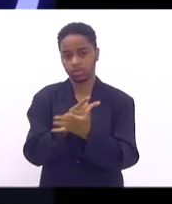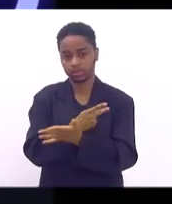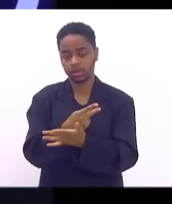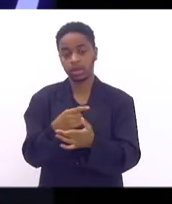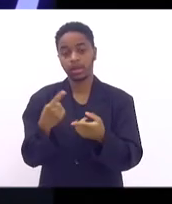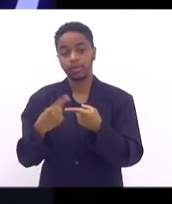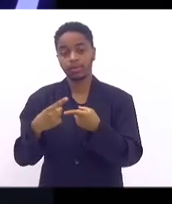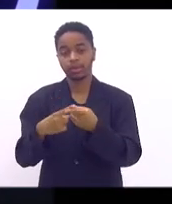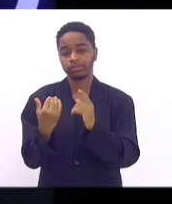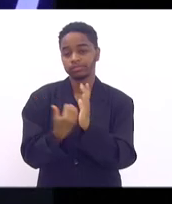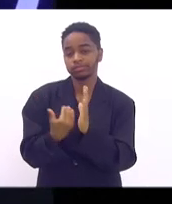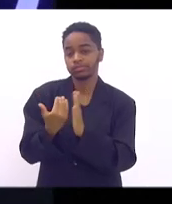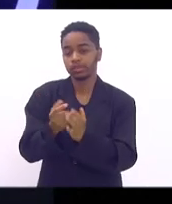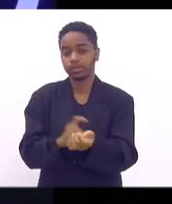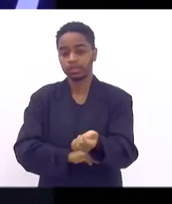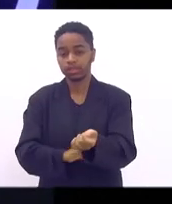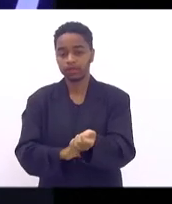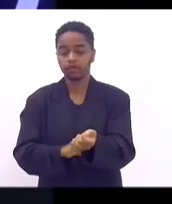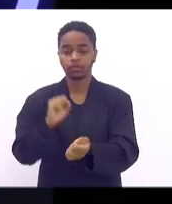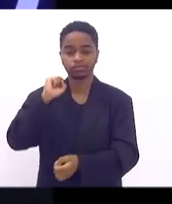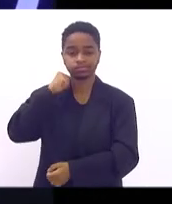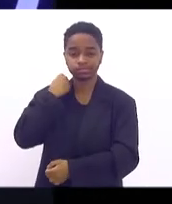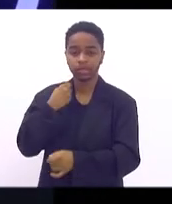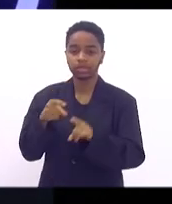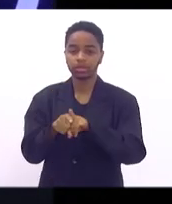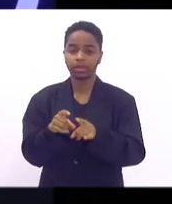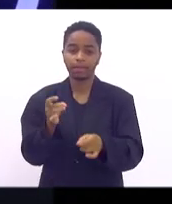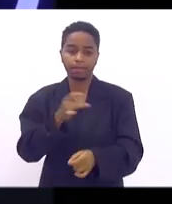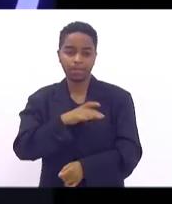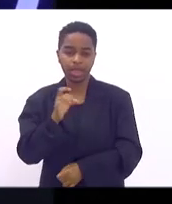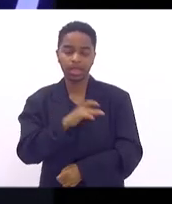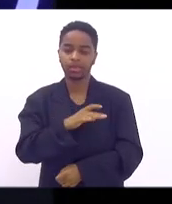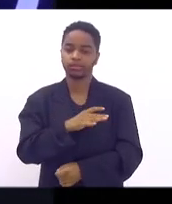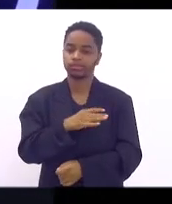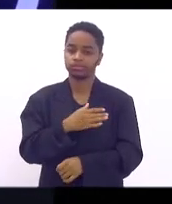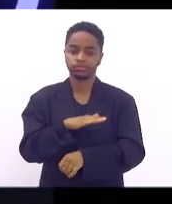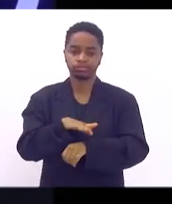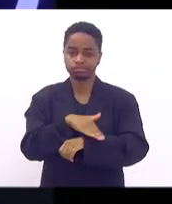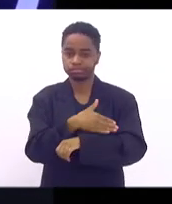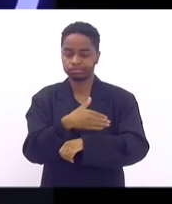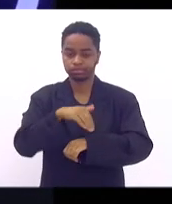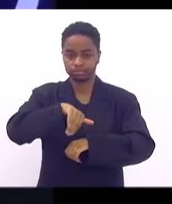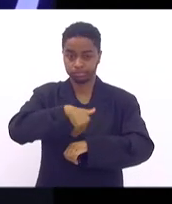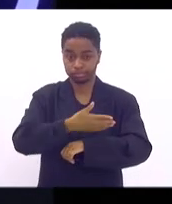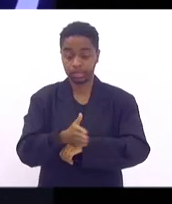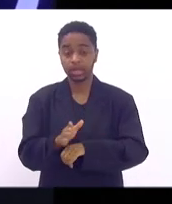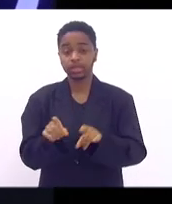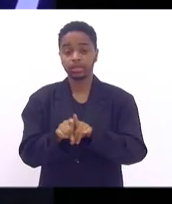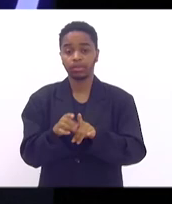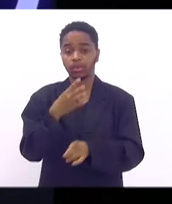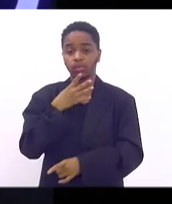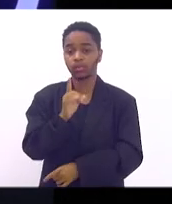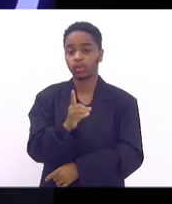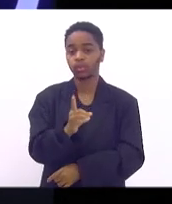de tensão, o medo constante, né, o desconhecimento do agente,